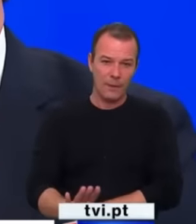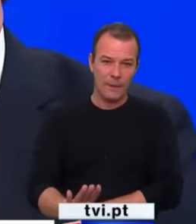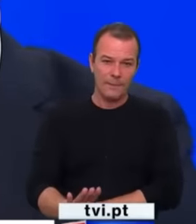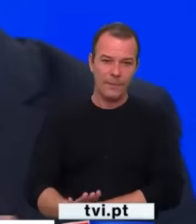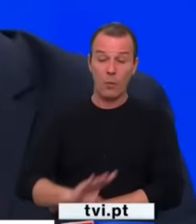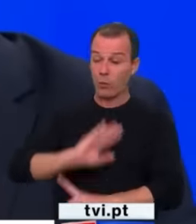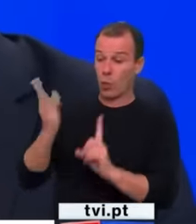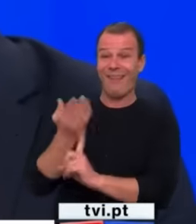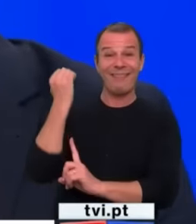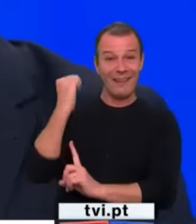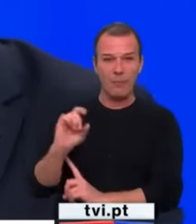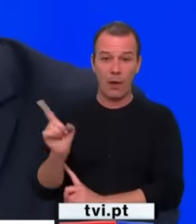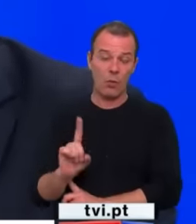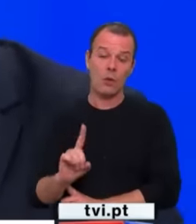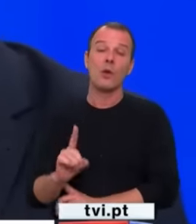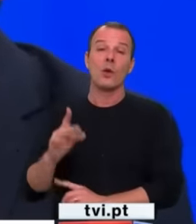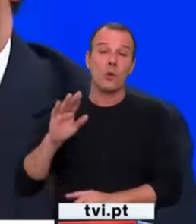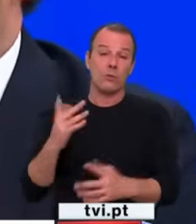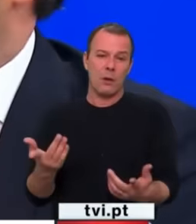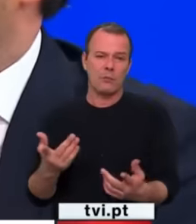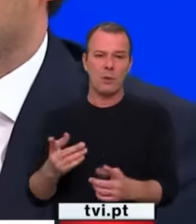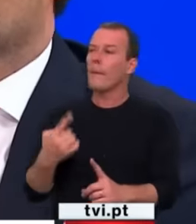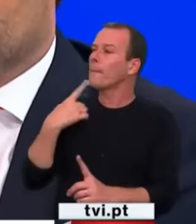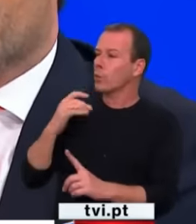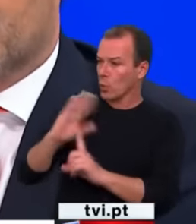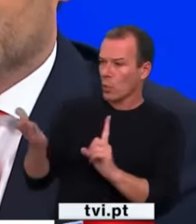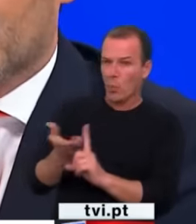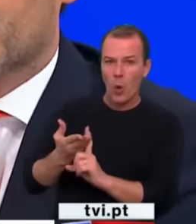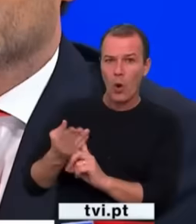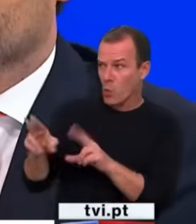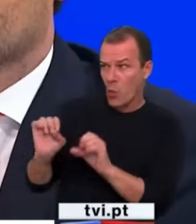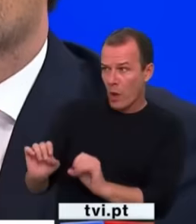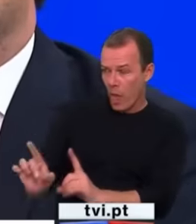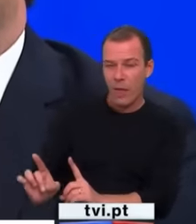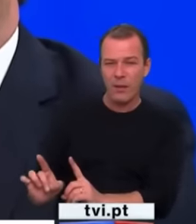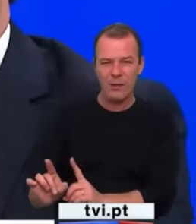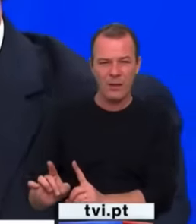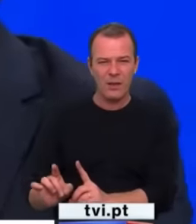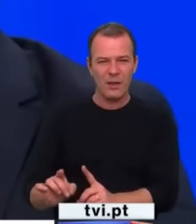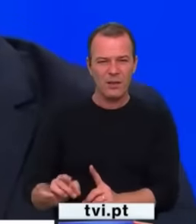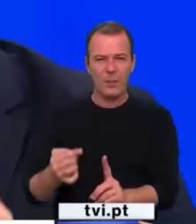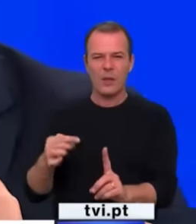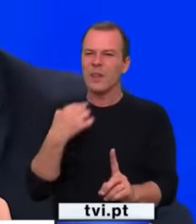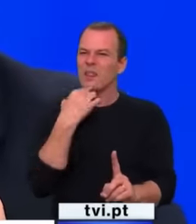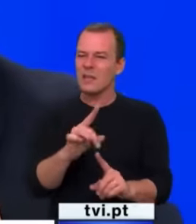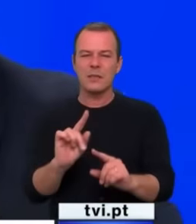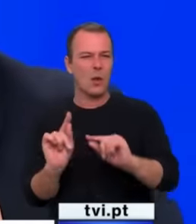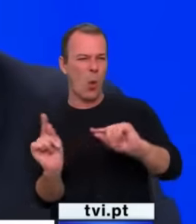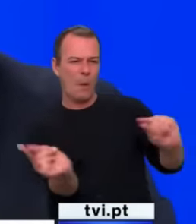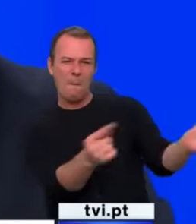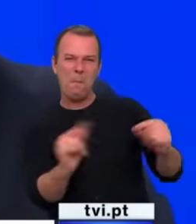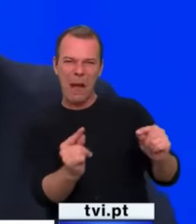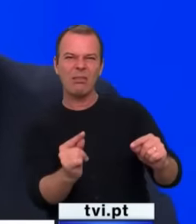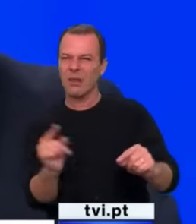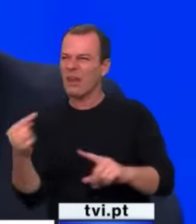Nunca fui condenado criminalmente, portanto, não é difamação. Nunca fui condenado, portanto, nunca fui condenado agora, por difamação. Eu gostava de chamar a atenção dos telespectadores para isso. Chamou bandidos, aliás, num debate com o Sr. Presidente da República. Pedro Nuno